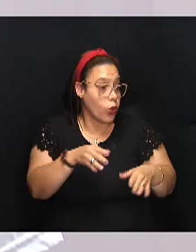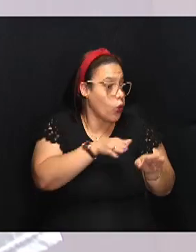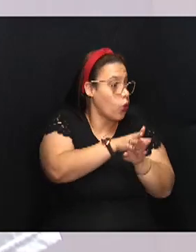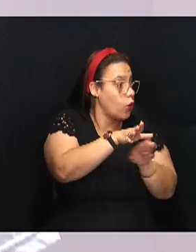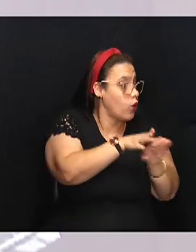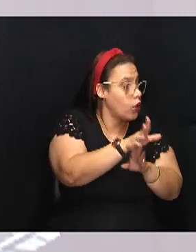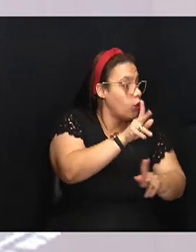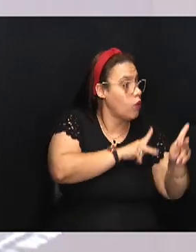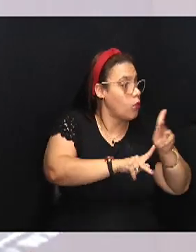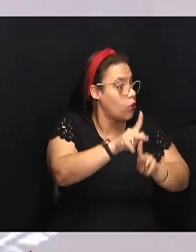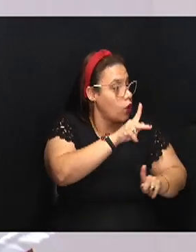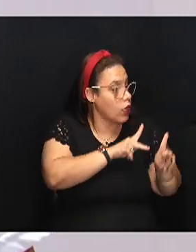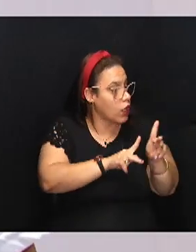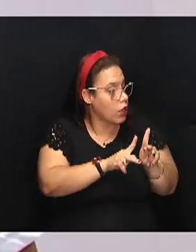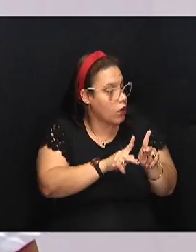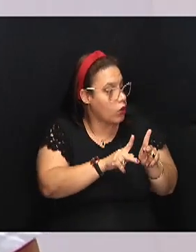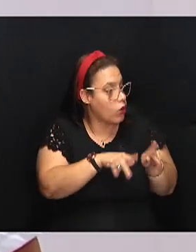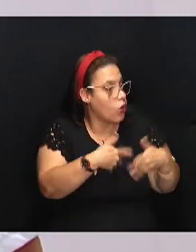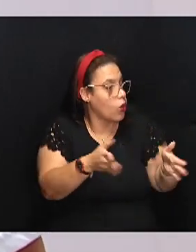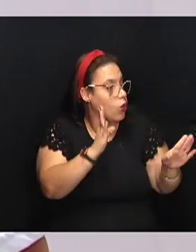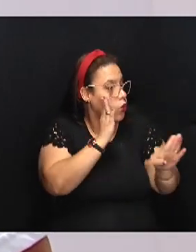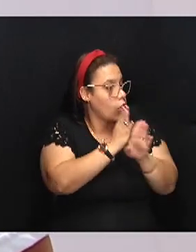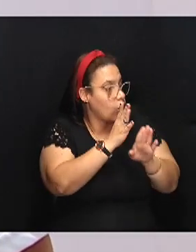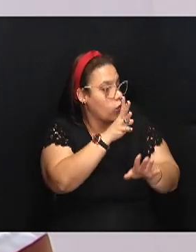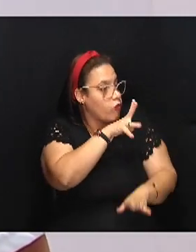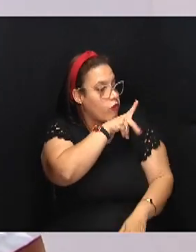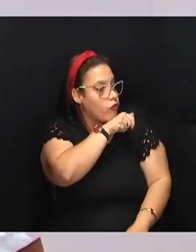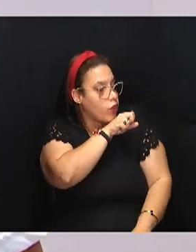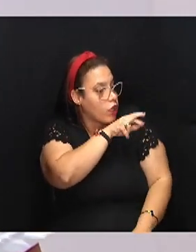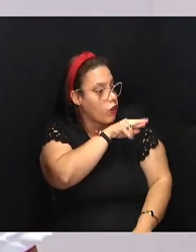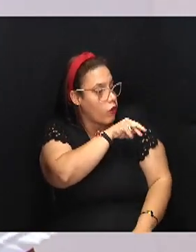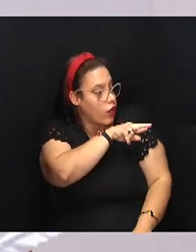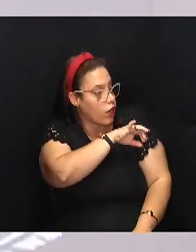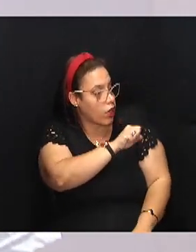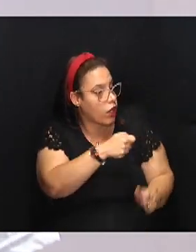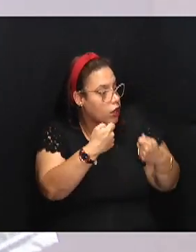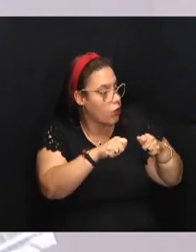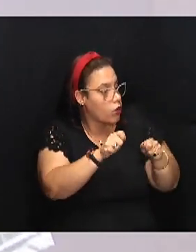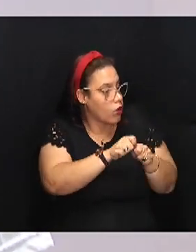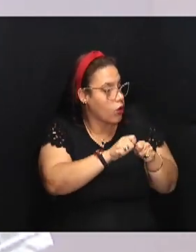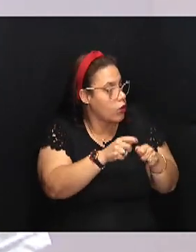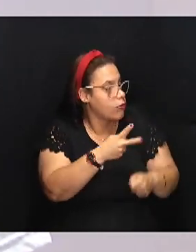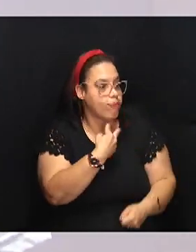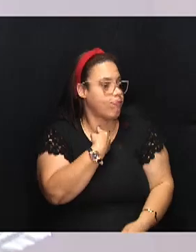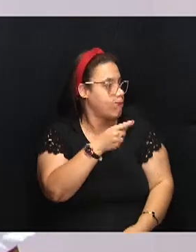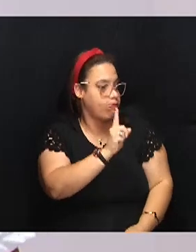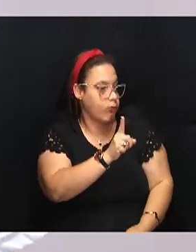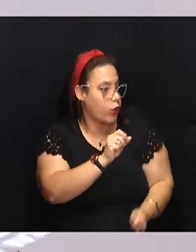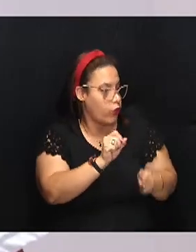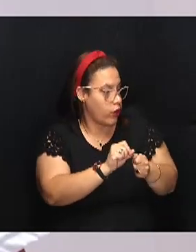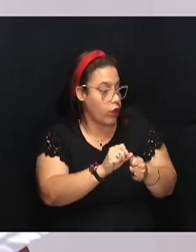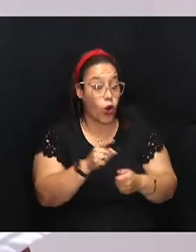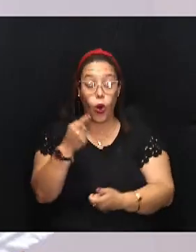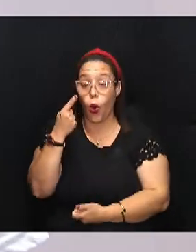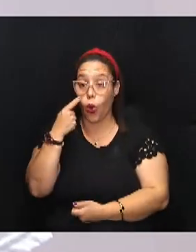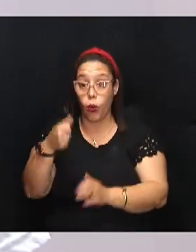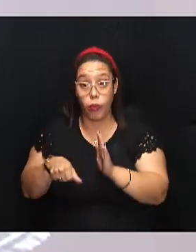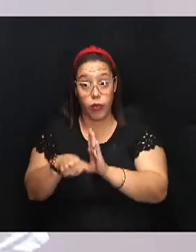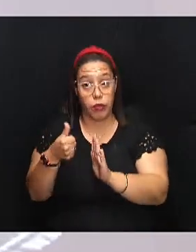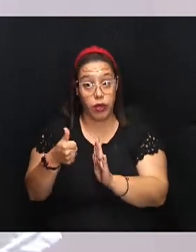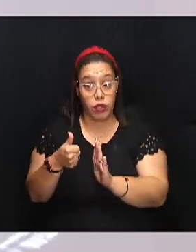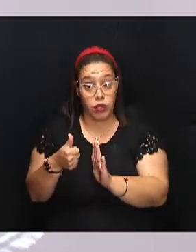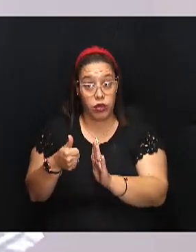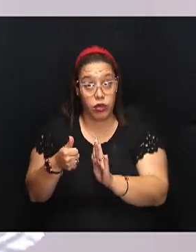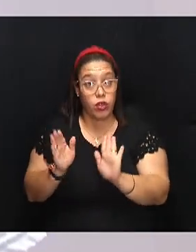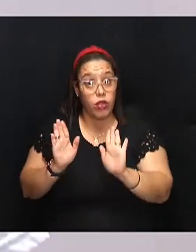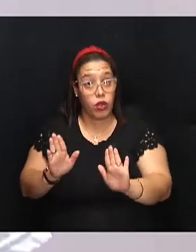para a população quando ela encontra um animal silvestre? O que ela precisa fazer, o que ela não deve fazer? Olha, a primeira coisa é assim,